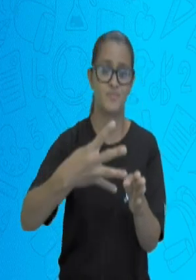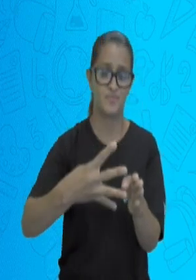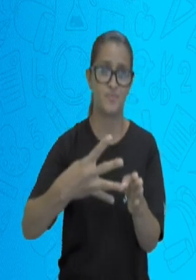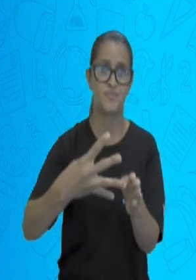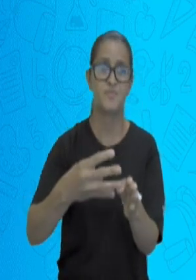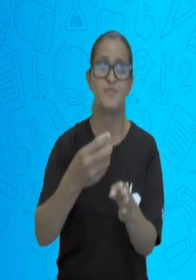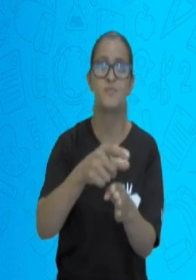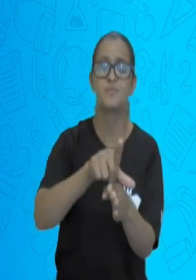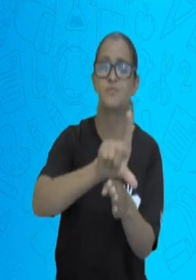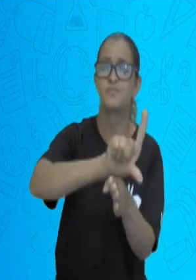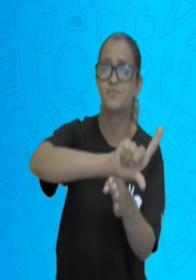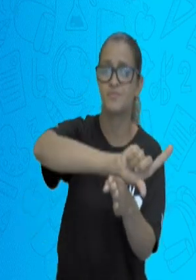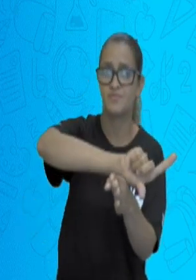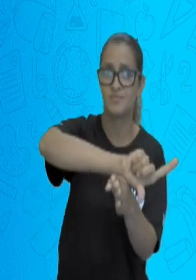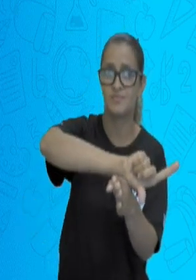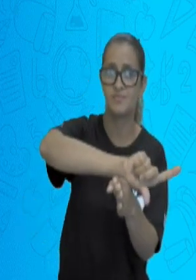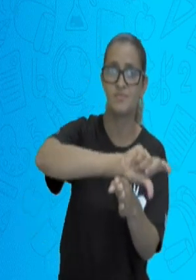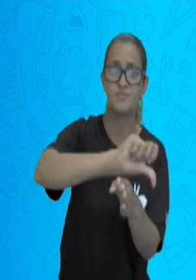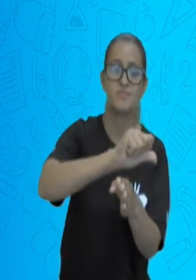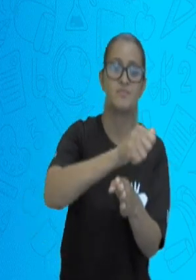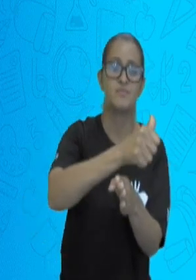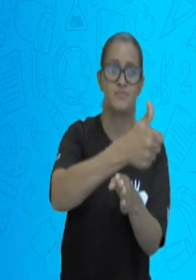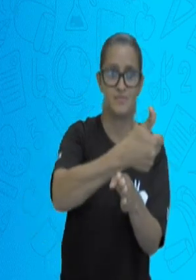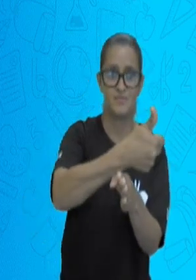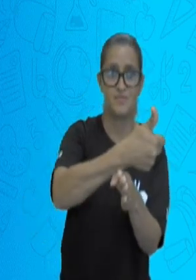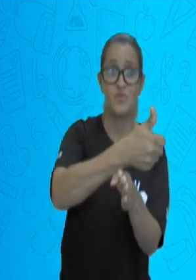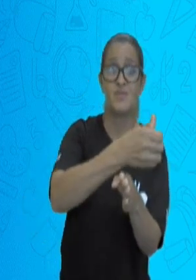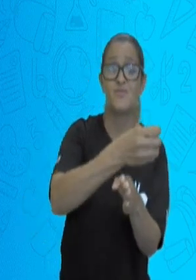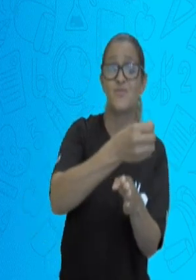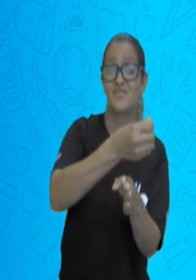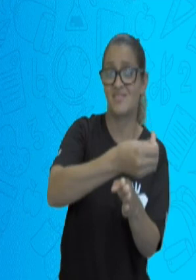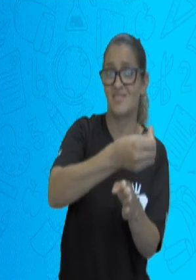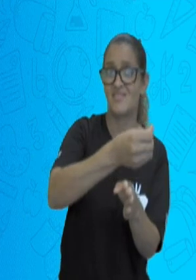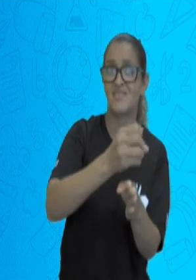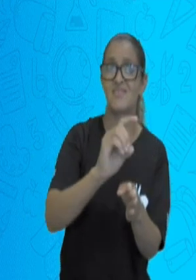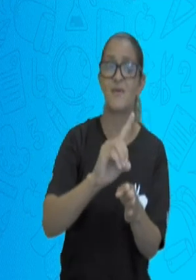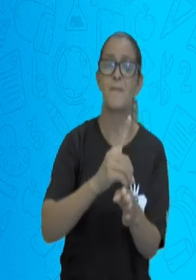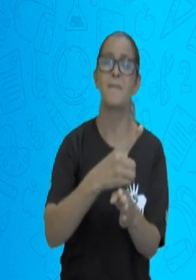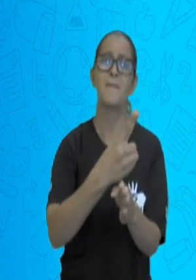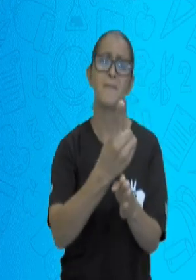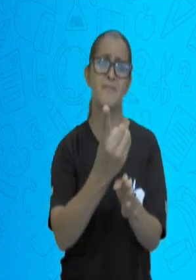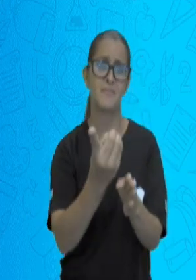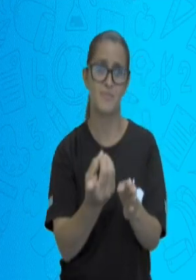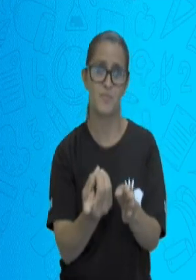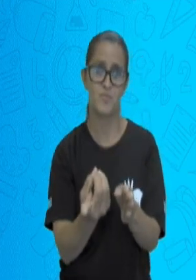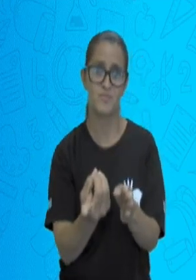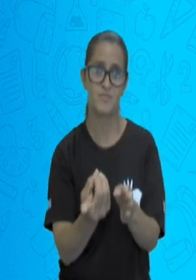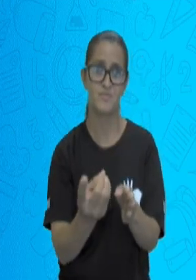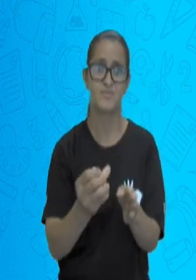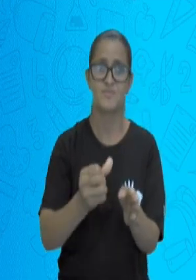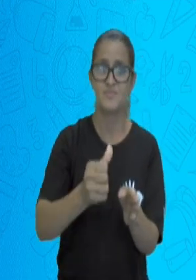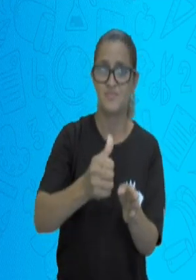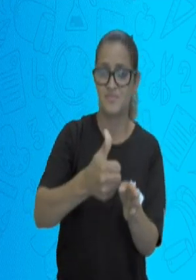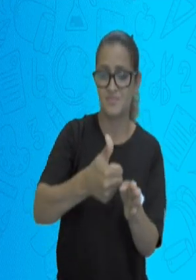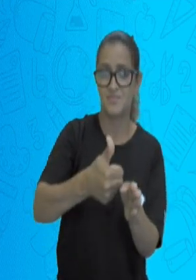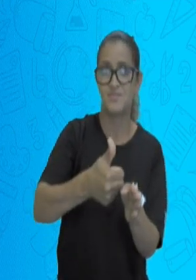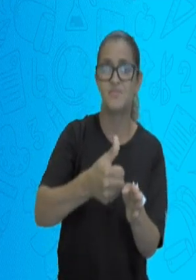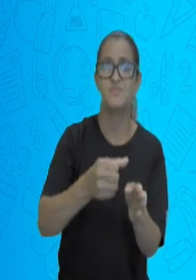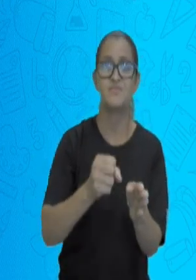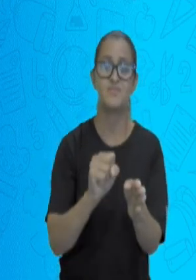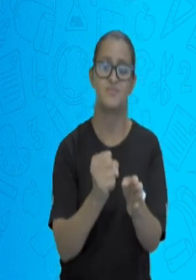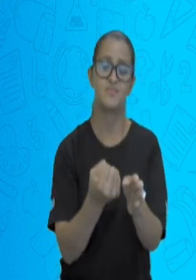14. Antes do 17, nós temos o 16. Depois do